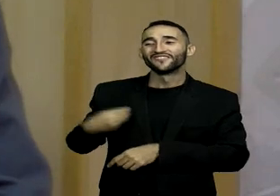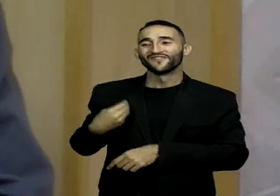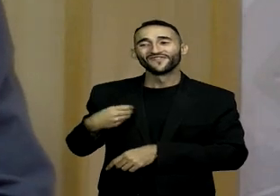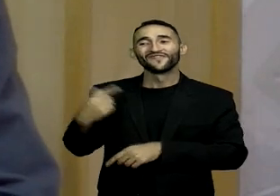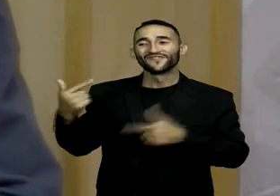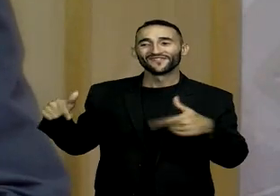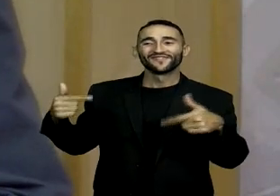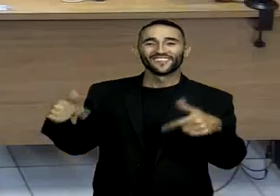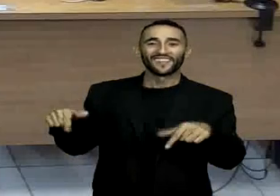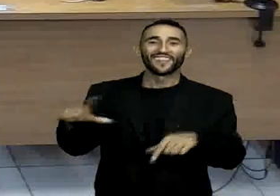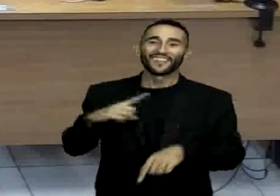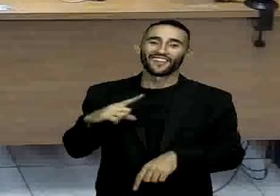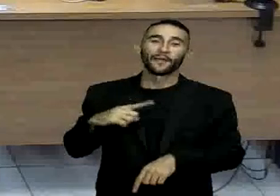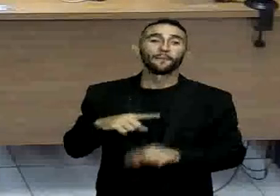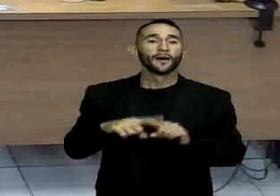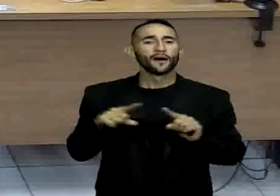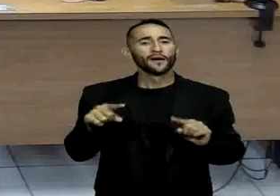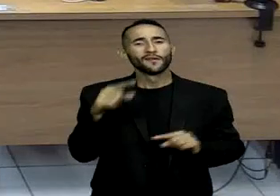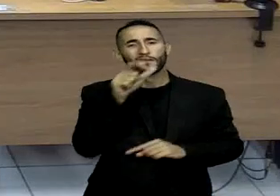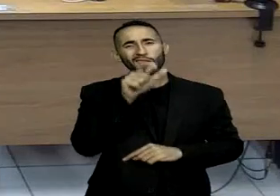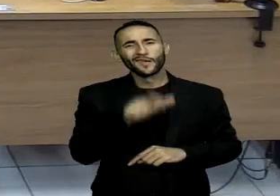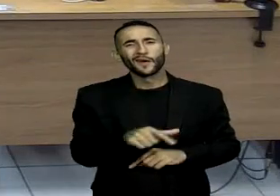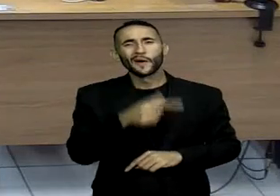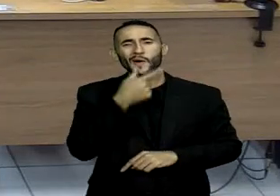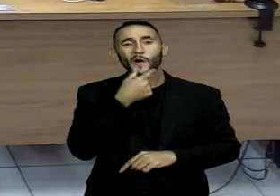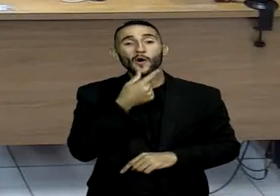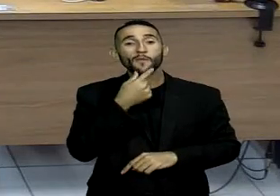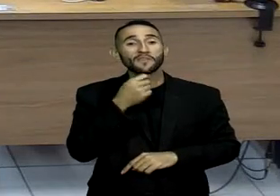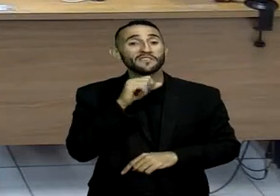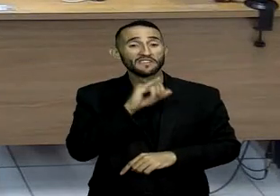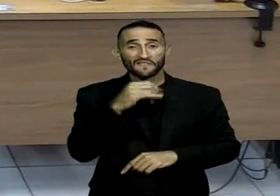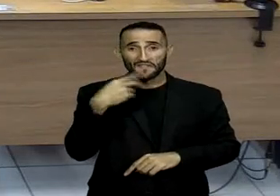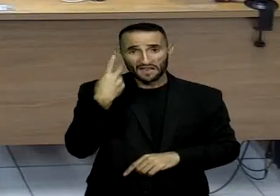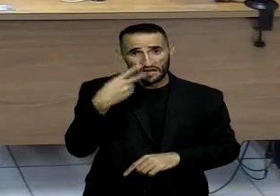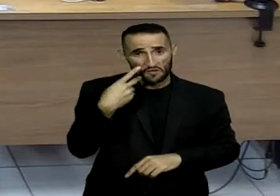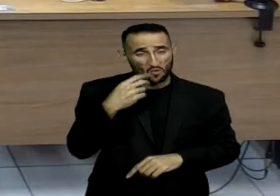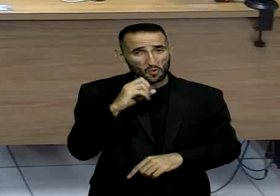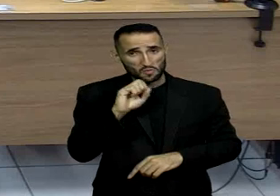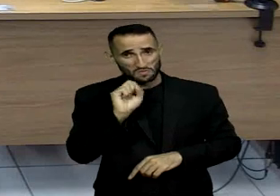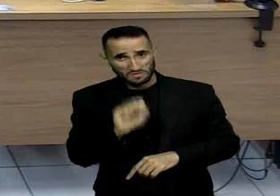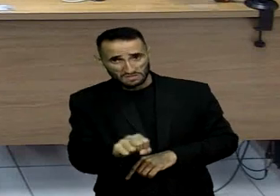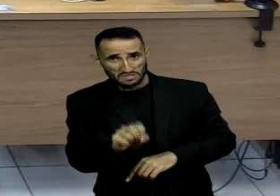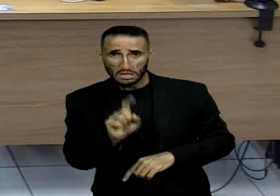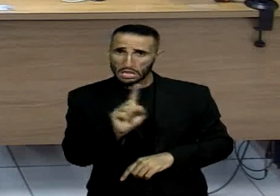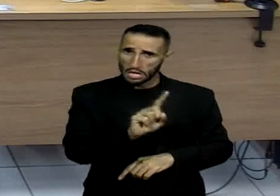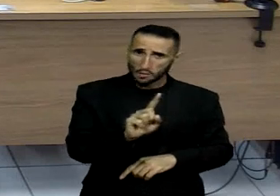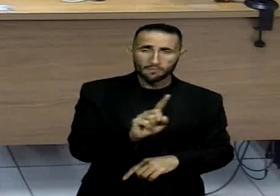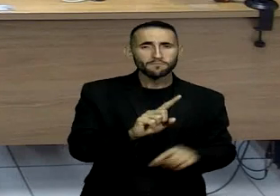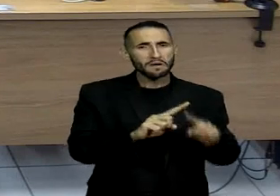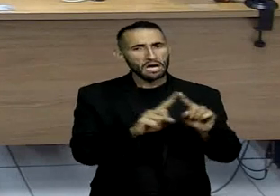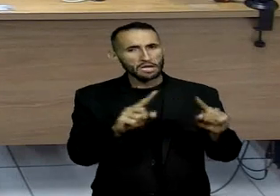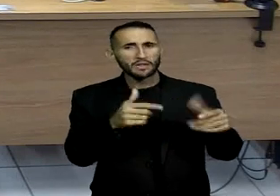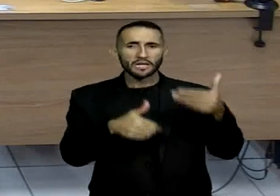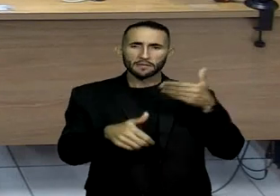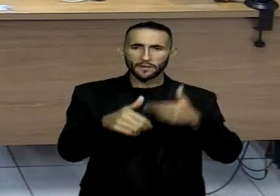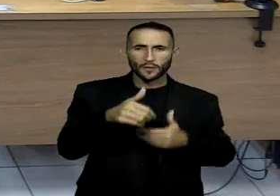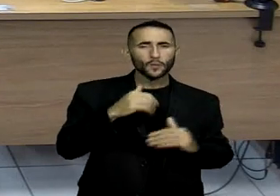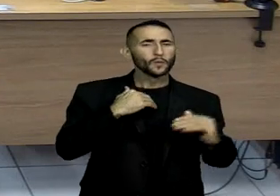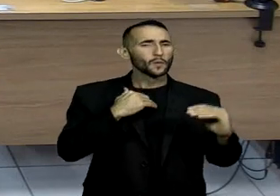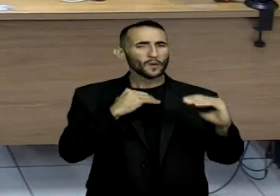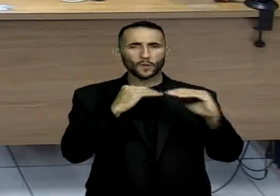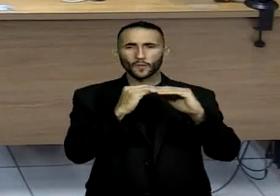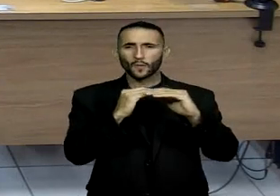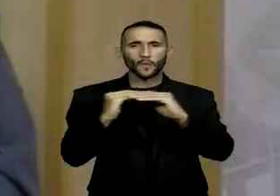falar, do Arthur, viu, Arthur? Você é um cara que, vereador ou não, você me tratou do mesmo jeito, isso é legal. Então, você também é um cara que ontem, sei